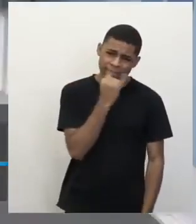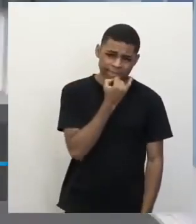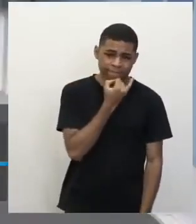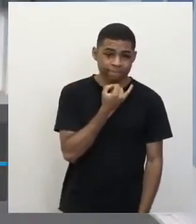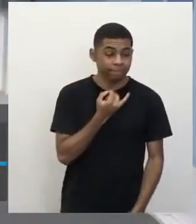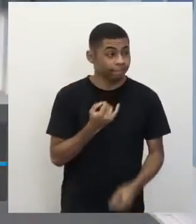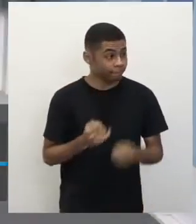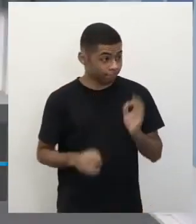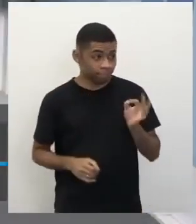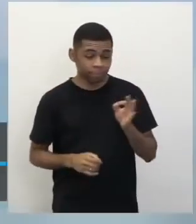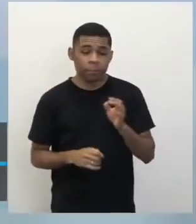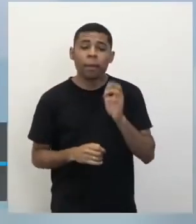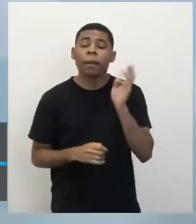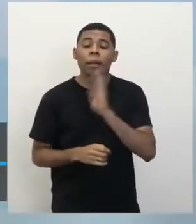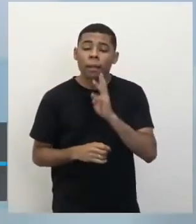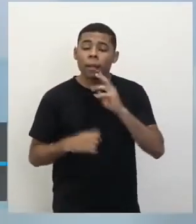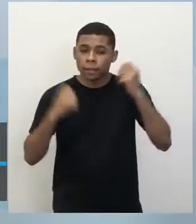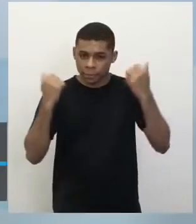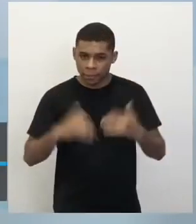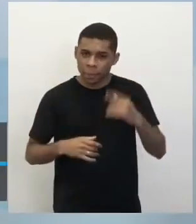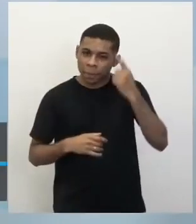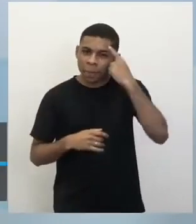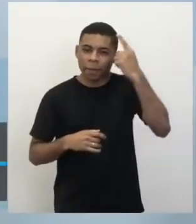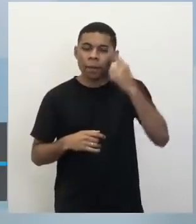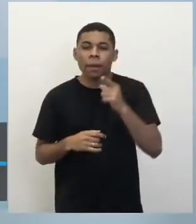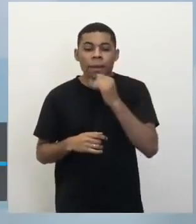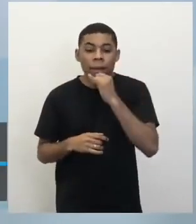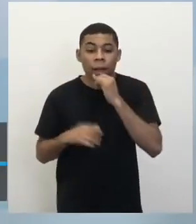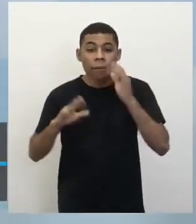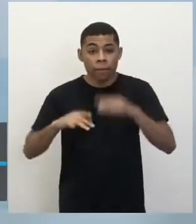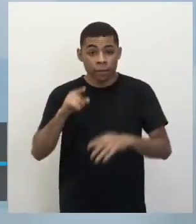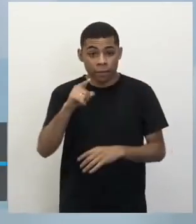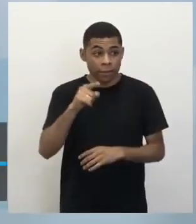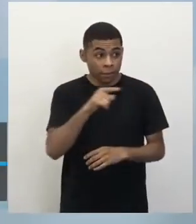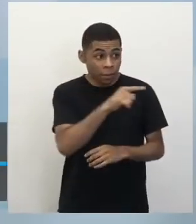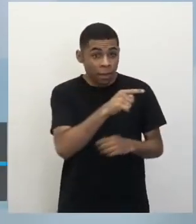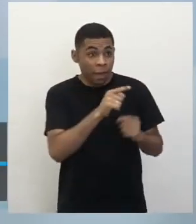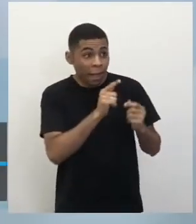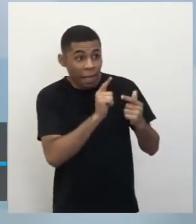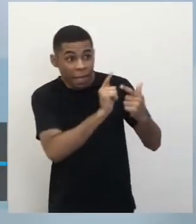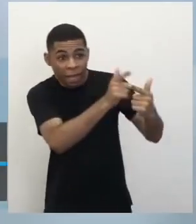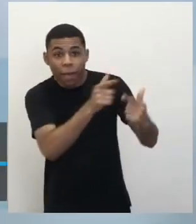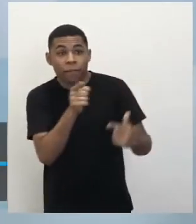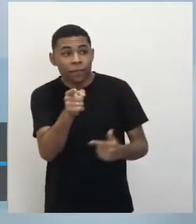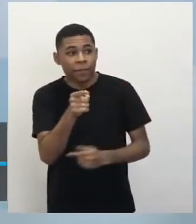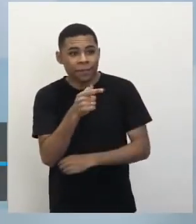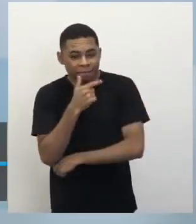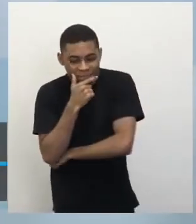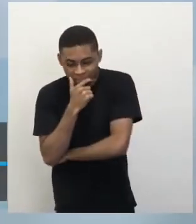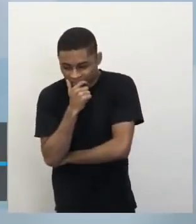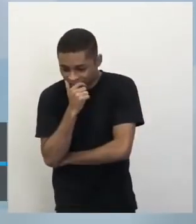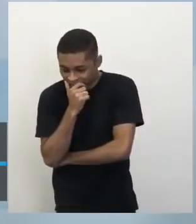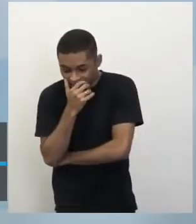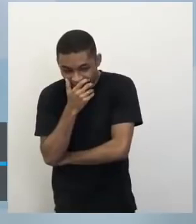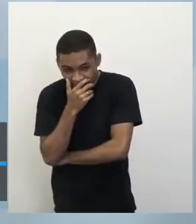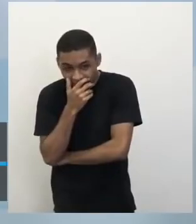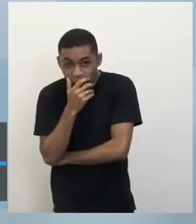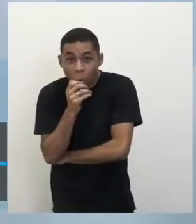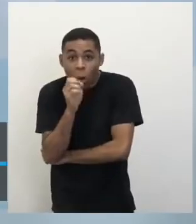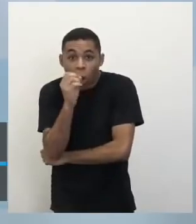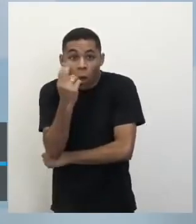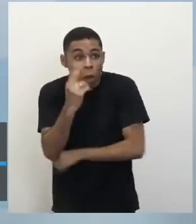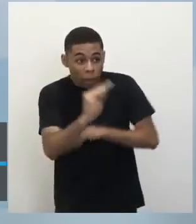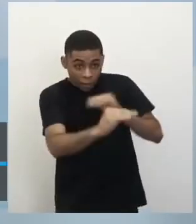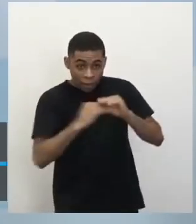comentar aqui, é que aquela risadinha que você dá, você também está contribuindo, viu? A risadinha, o compartilhar o vídeo,